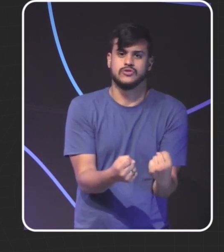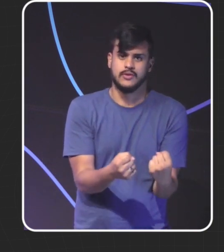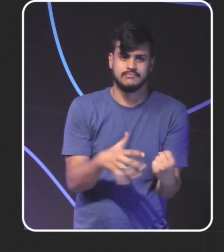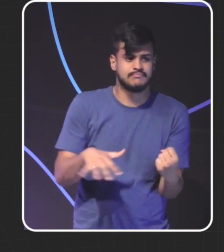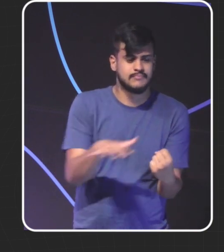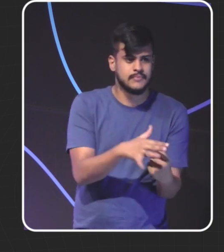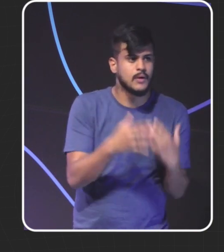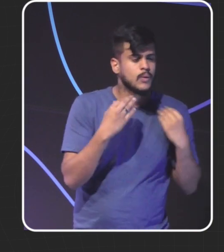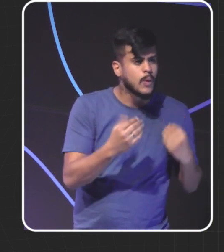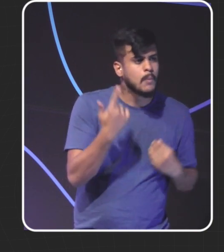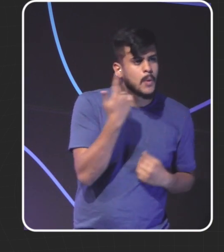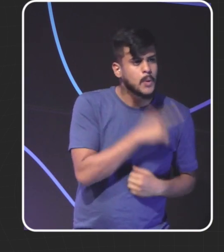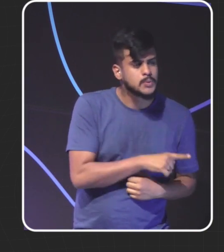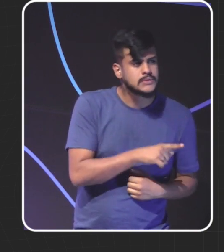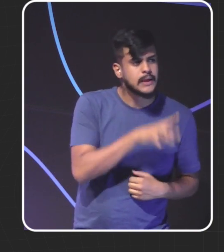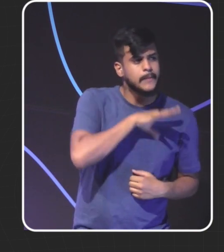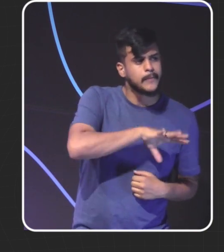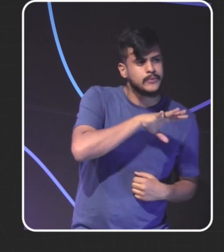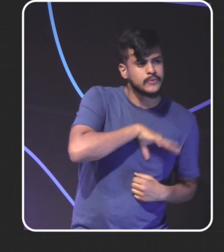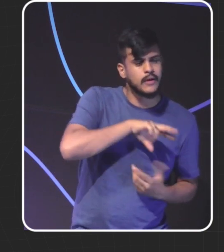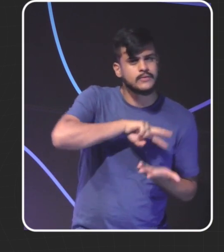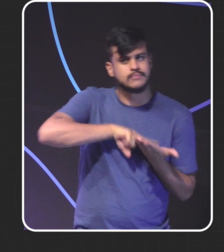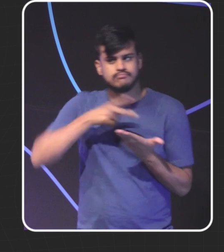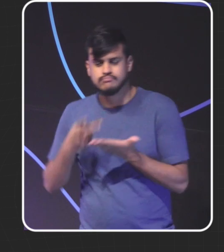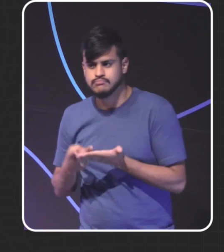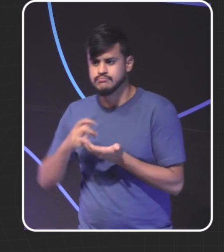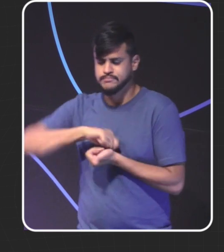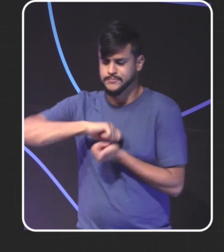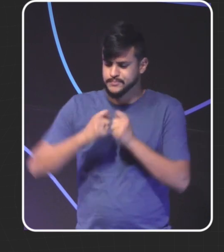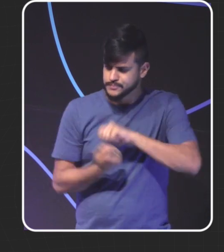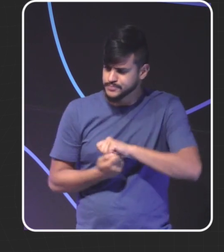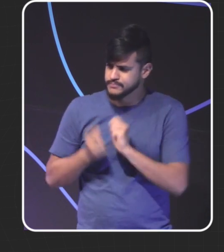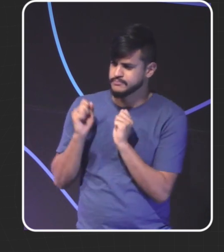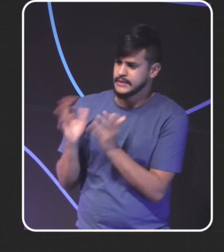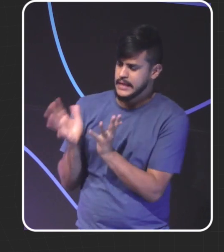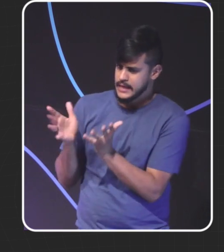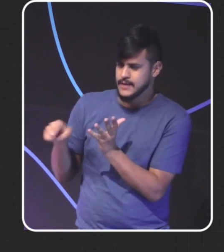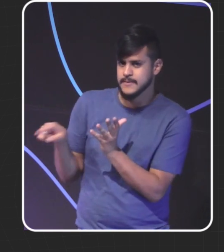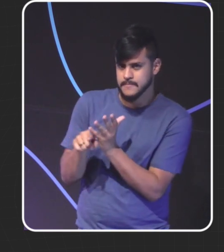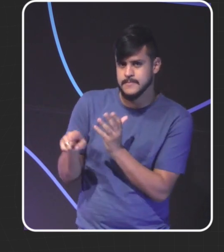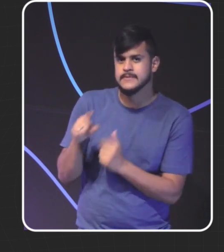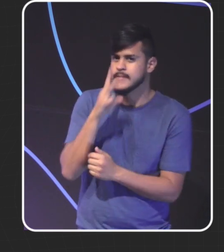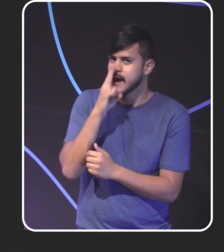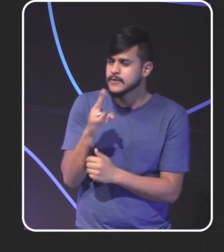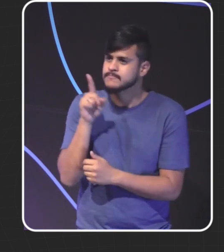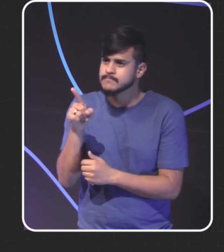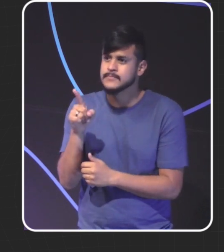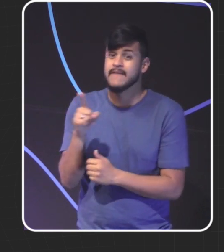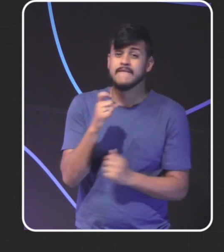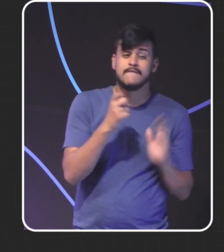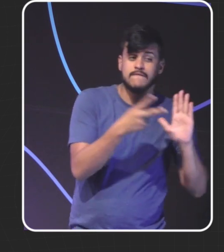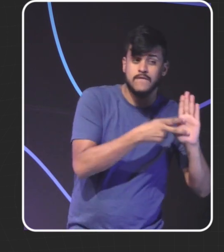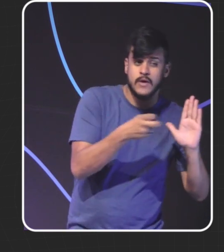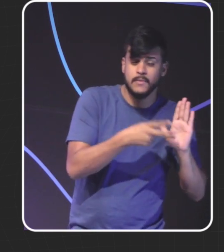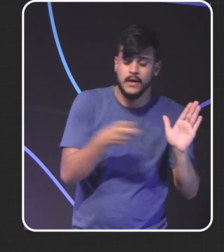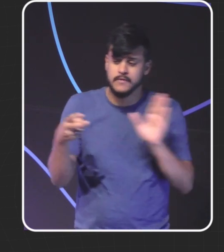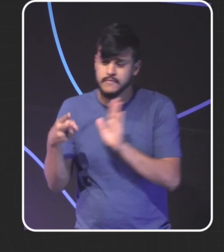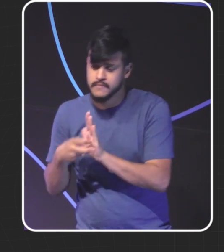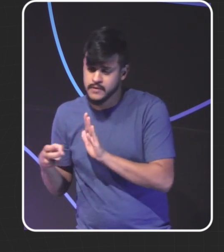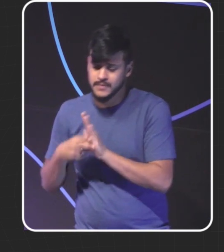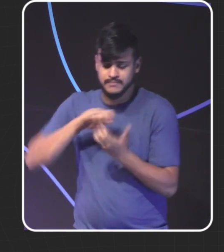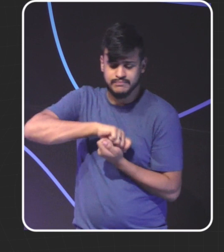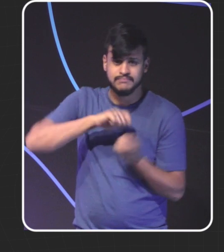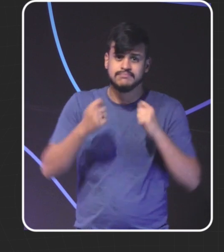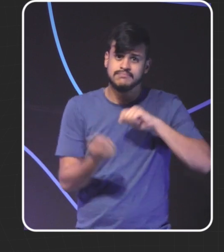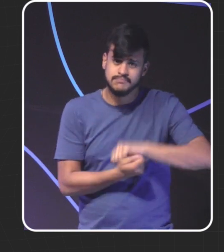da linguagem do português para Libras. Acho que essa adequação do vocabulário, e acho que a questão